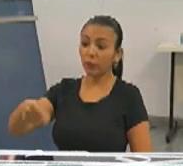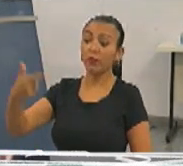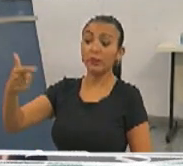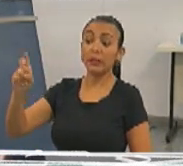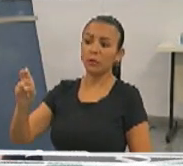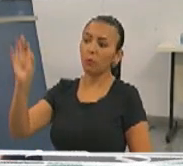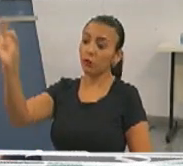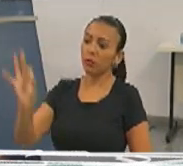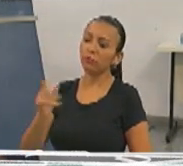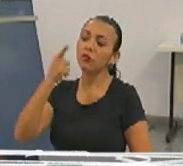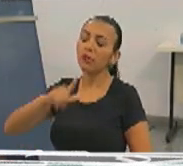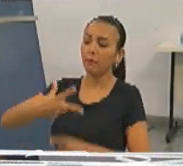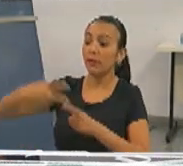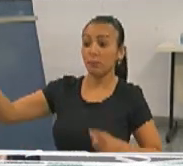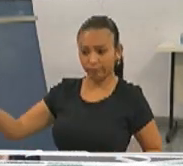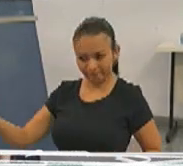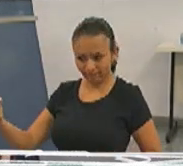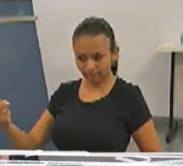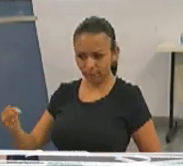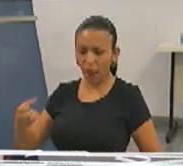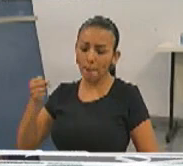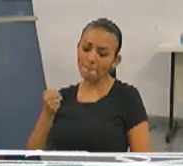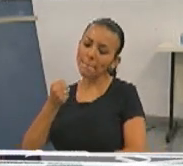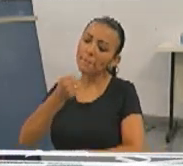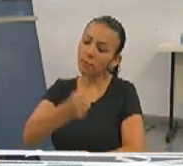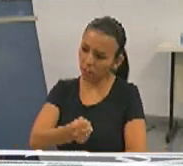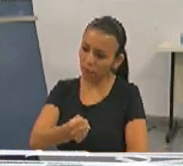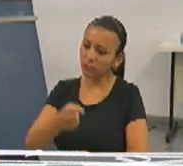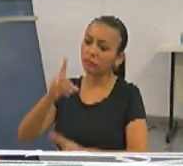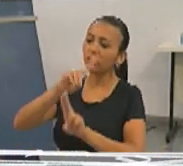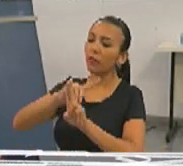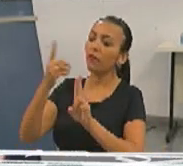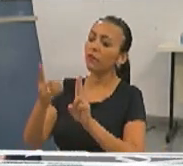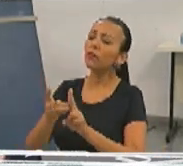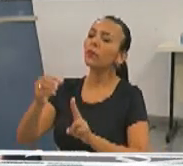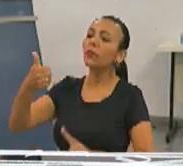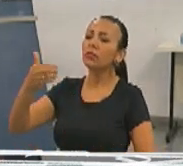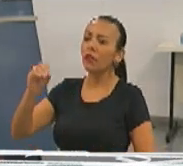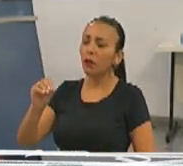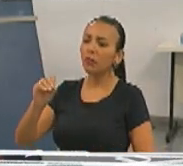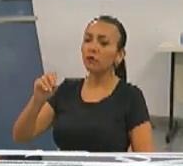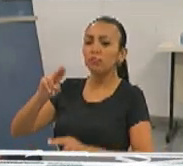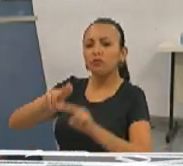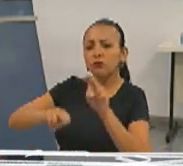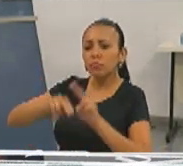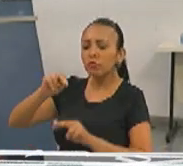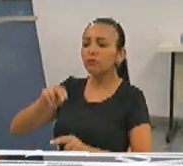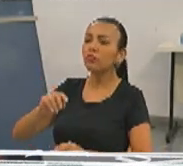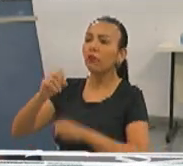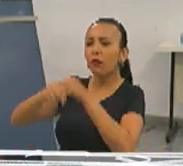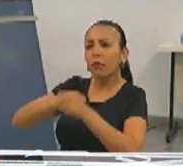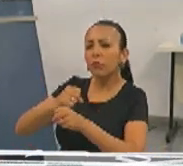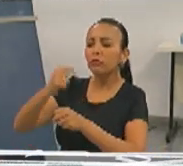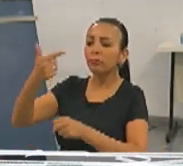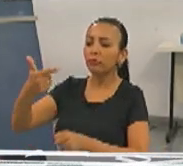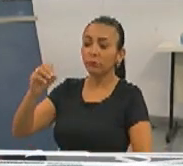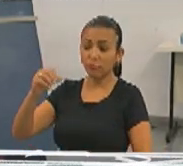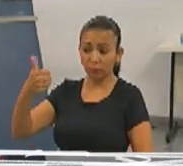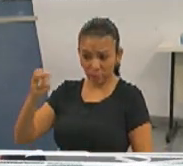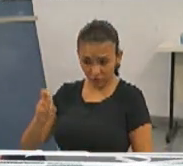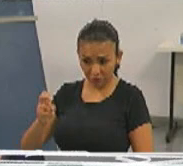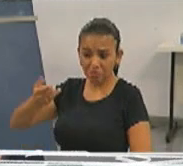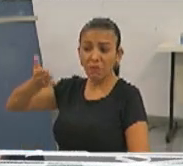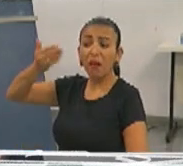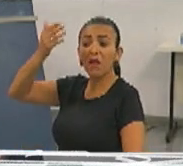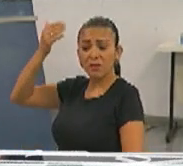1,25%, né, e assumimos a UFGD e dia 10 de junho de 2015. Naquela